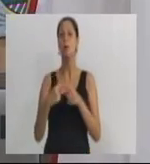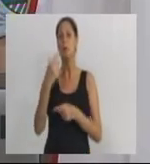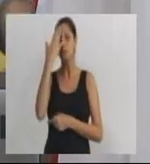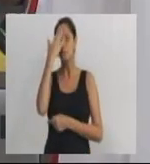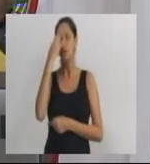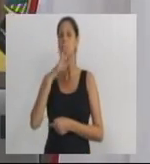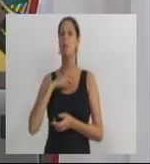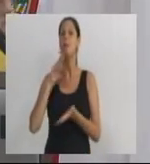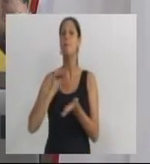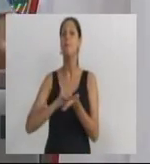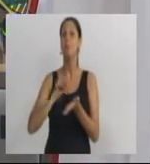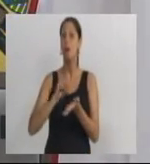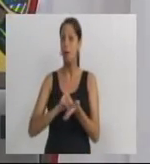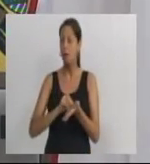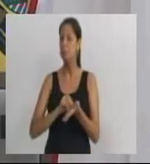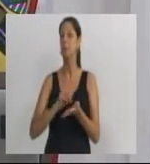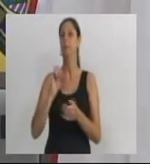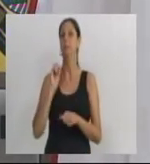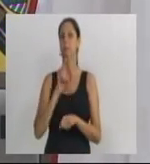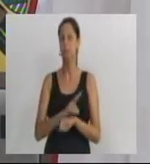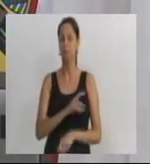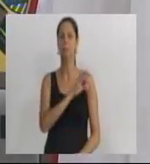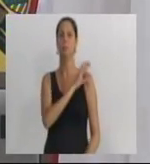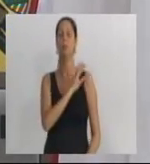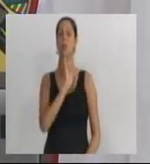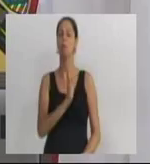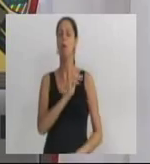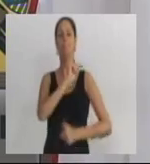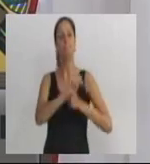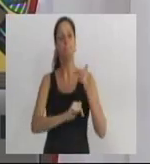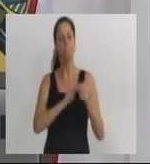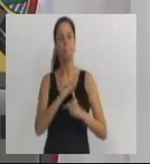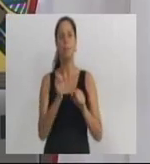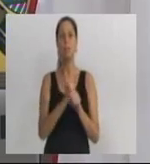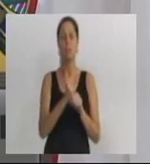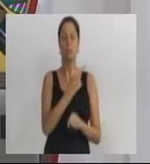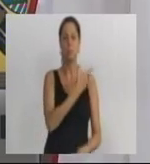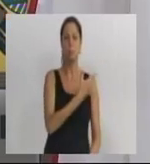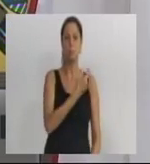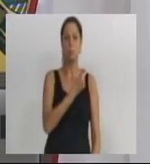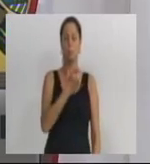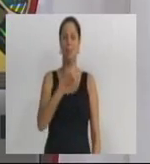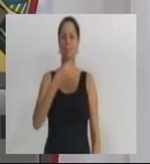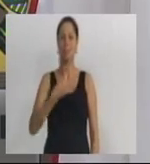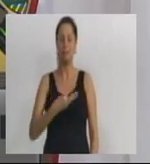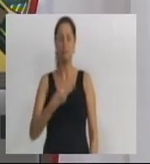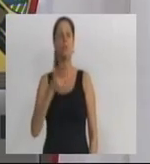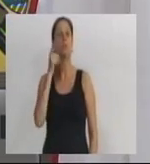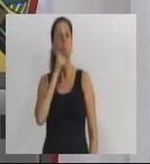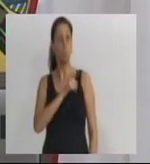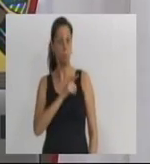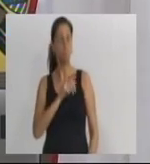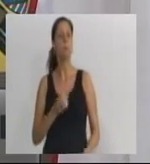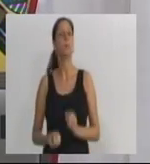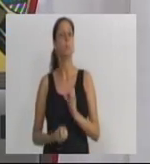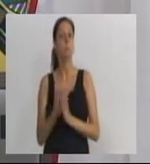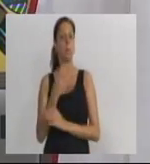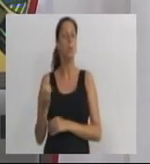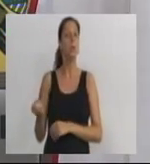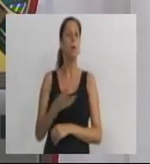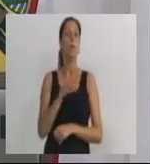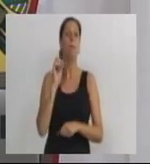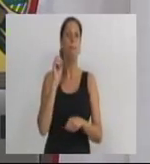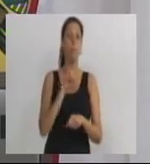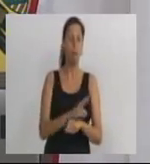creche. E tem lutado e trabalhado para isso. Em 2013, criou 437 novas vagas, em 2014, 244,